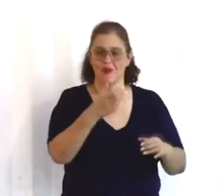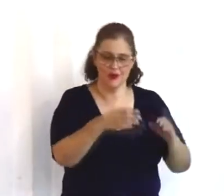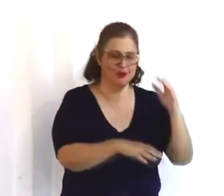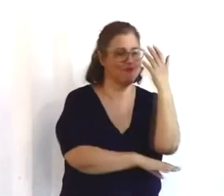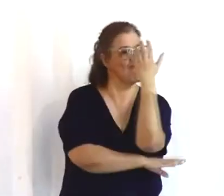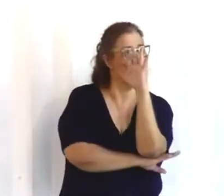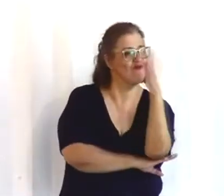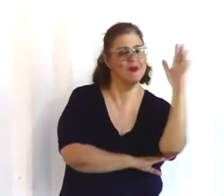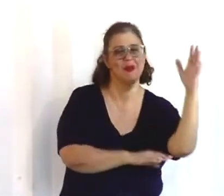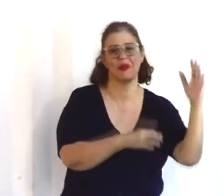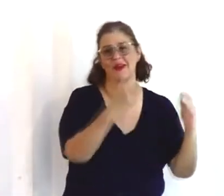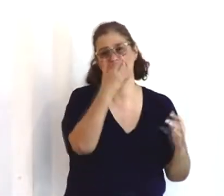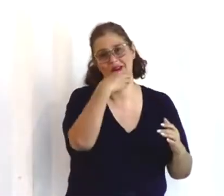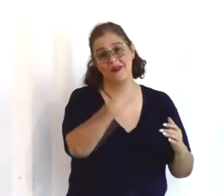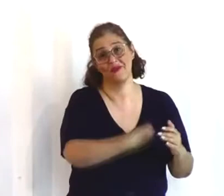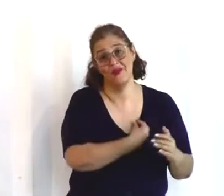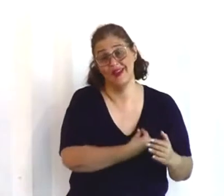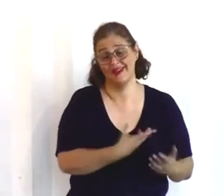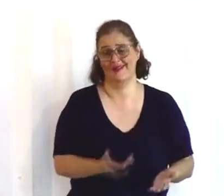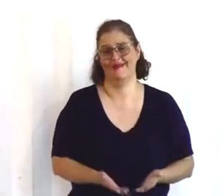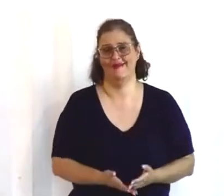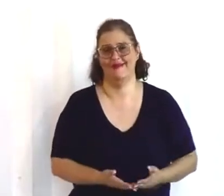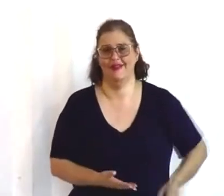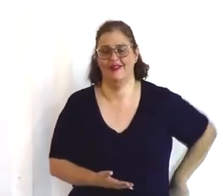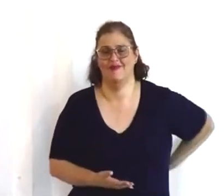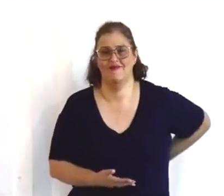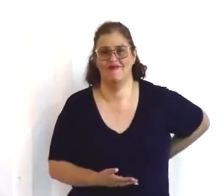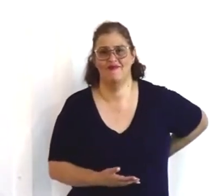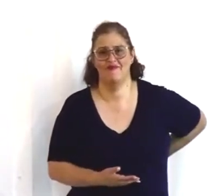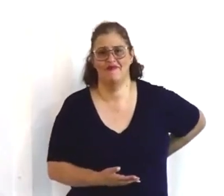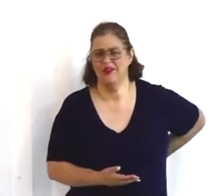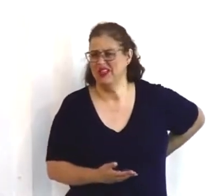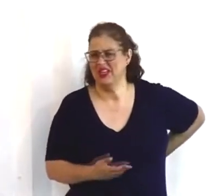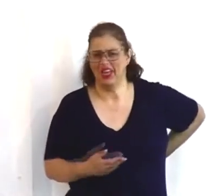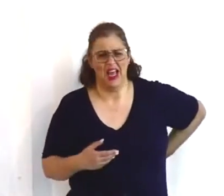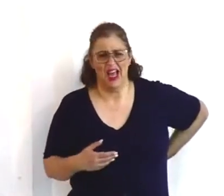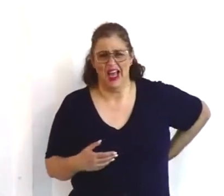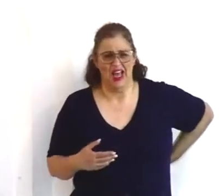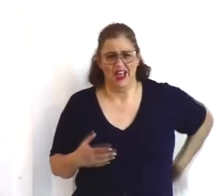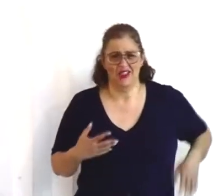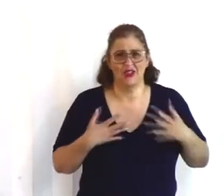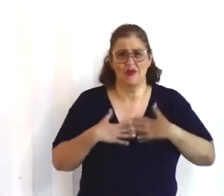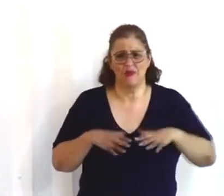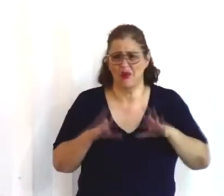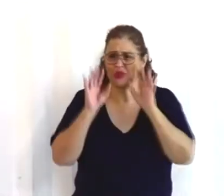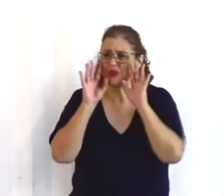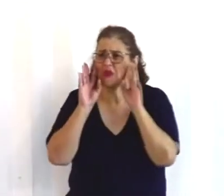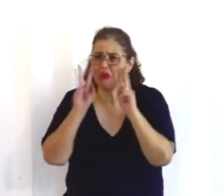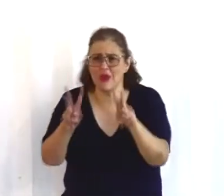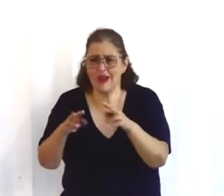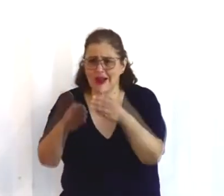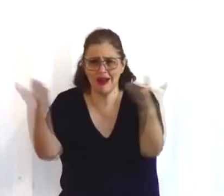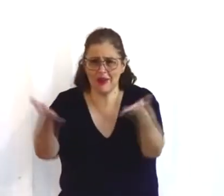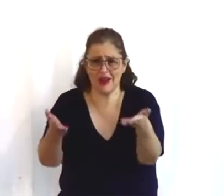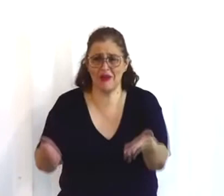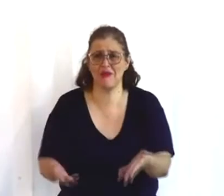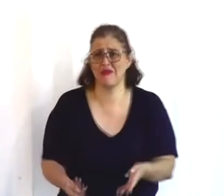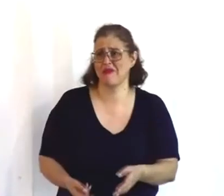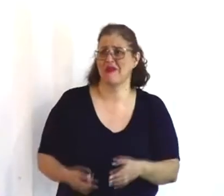plano horizontal as coisas tristes que estão acontecendo. Estamos preocupados, estamos até de certa forma ansiosos, com